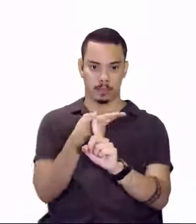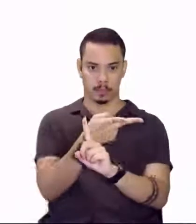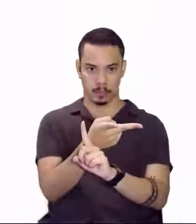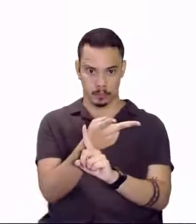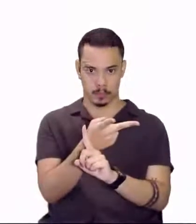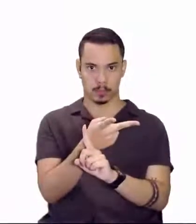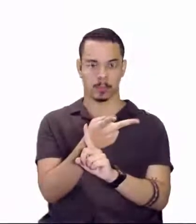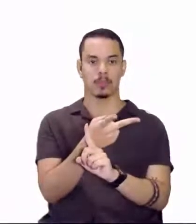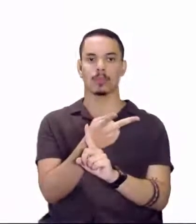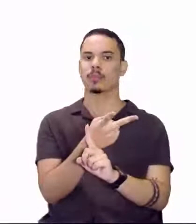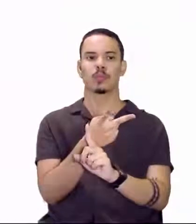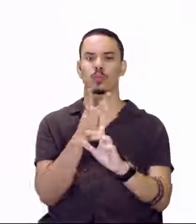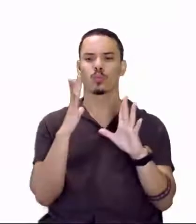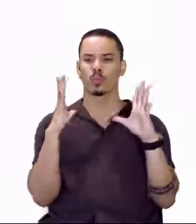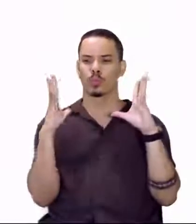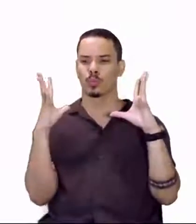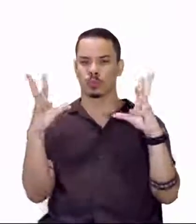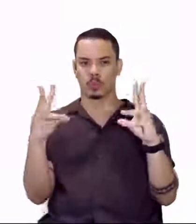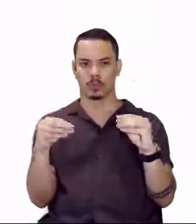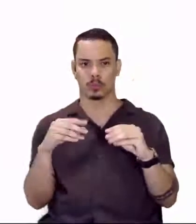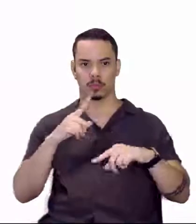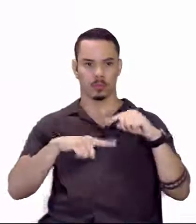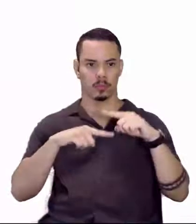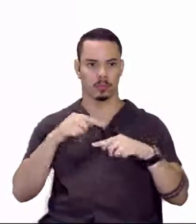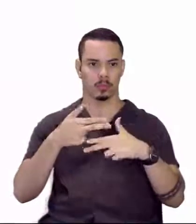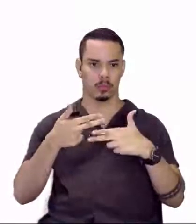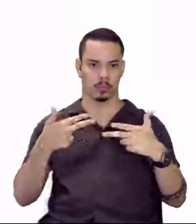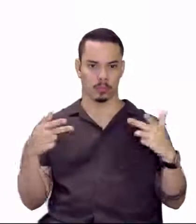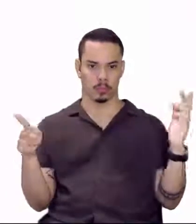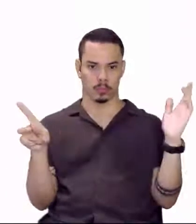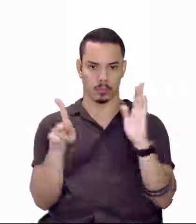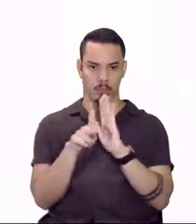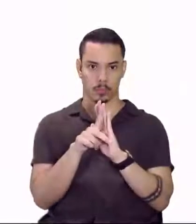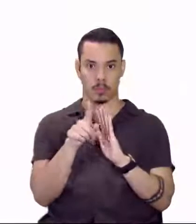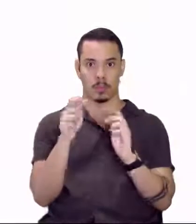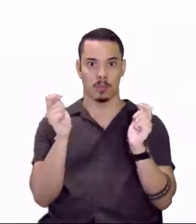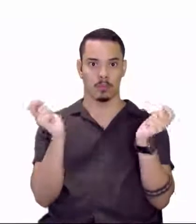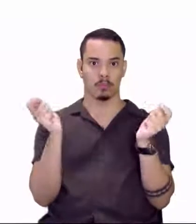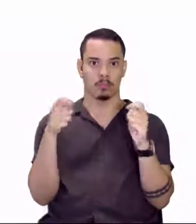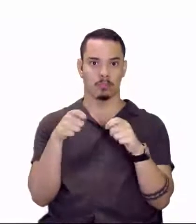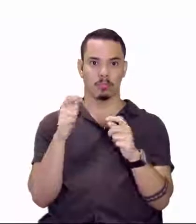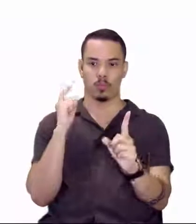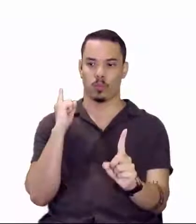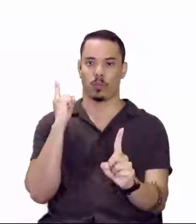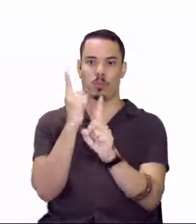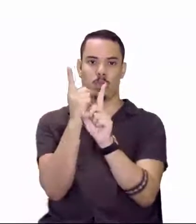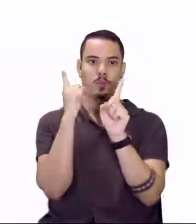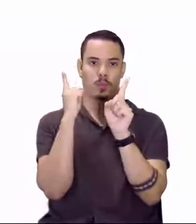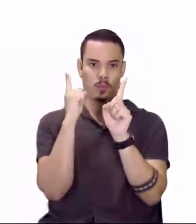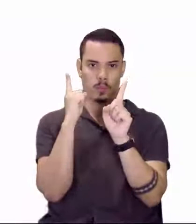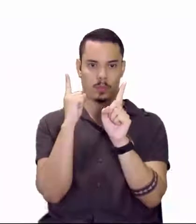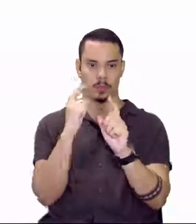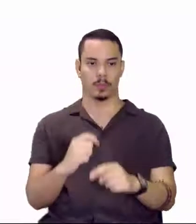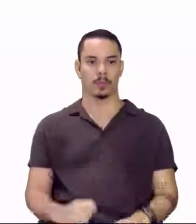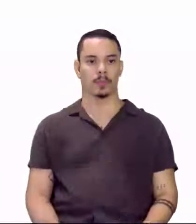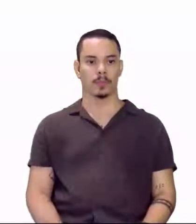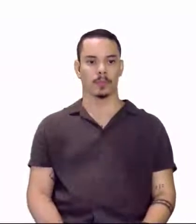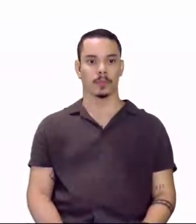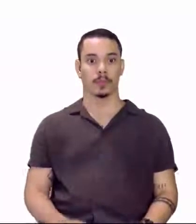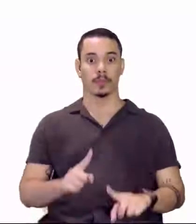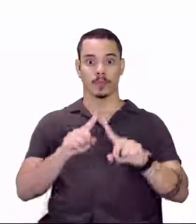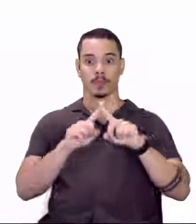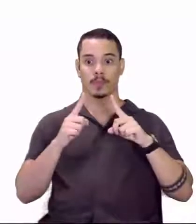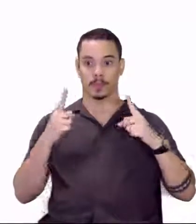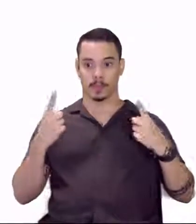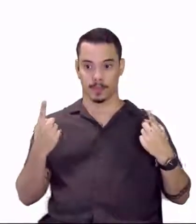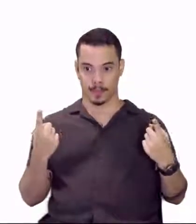externa são todos esses elementos que você pode localizar nessa região. No